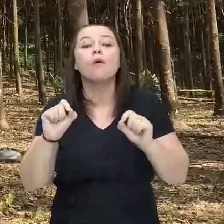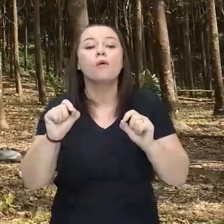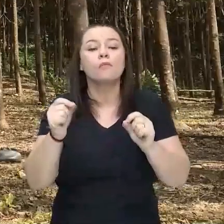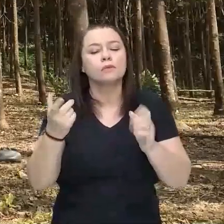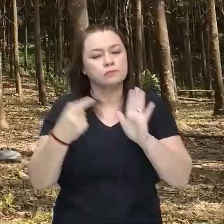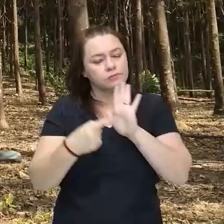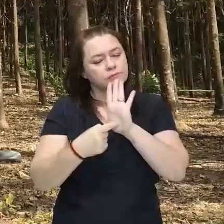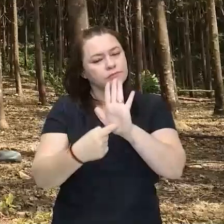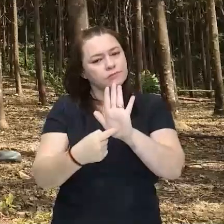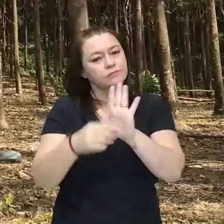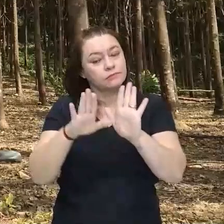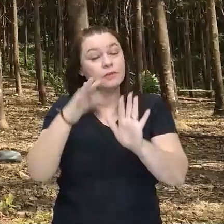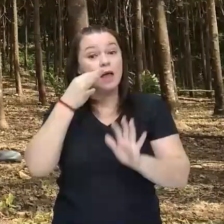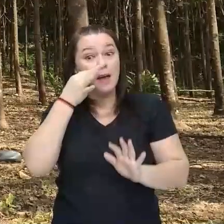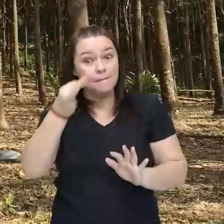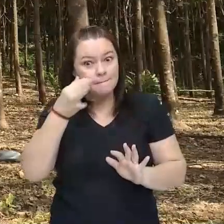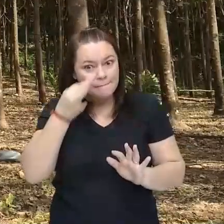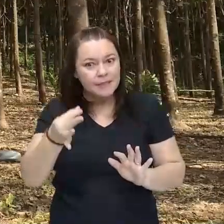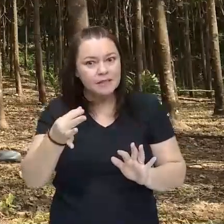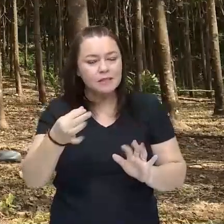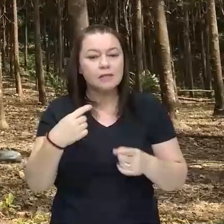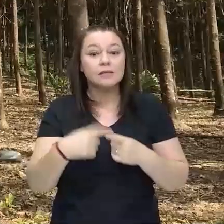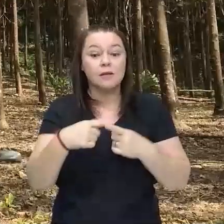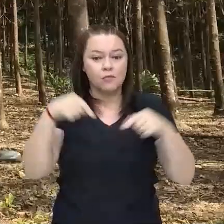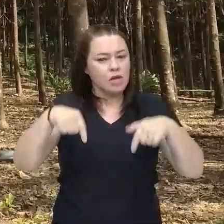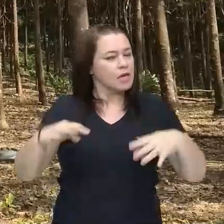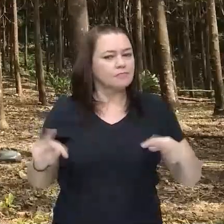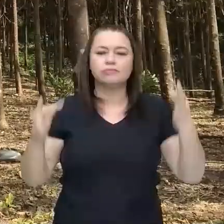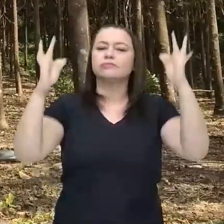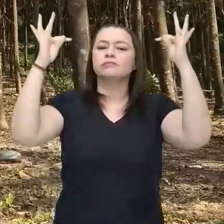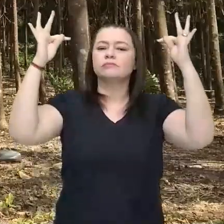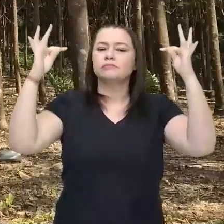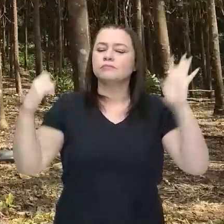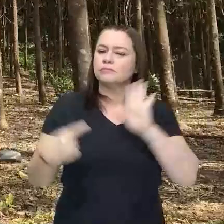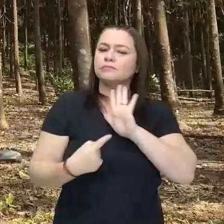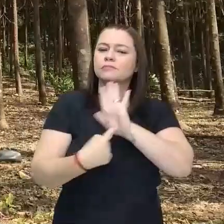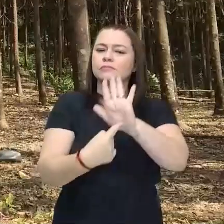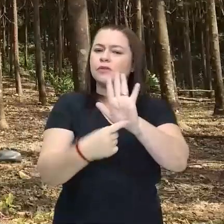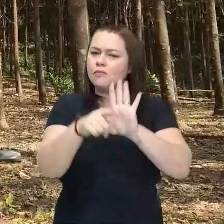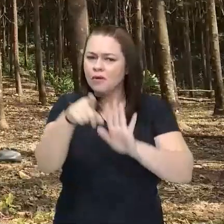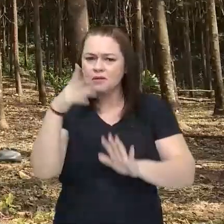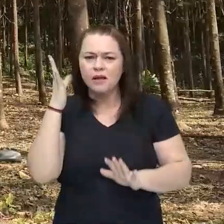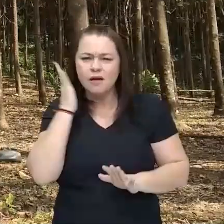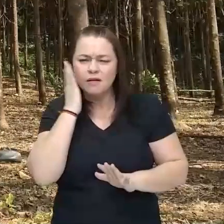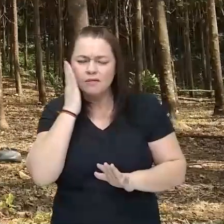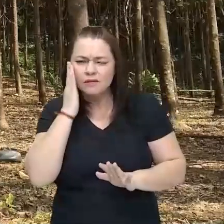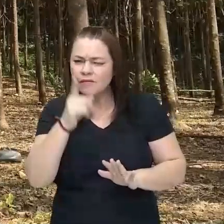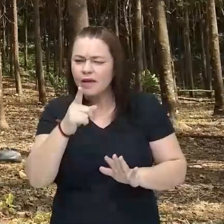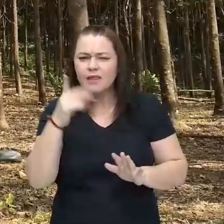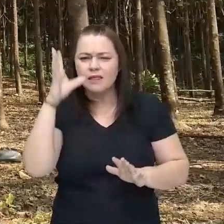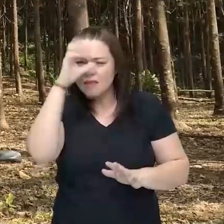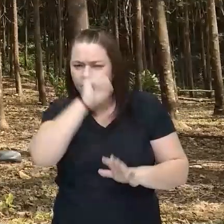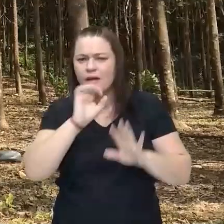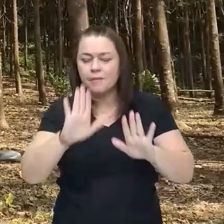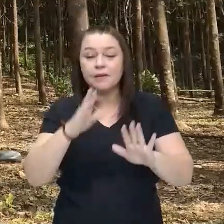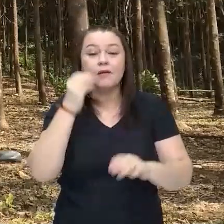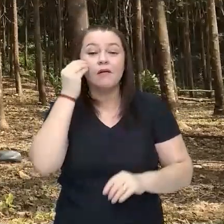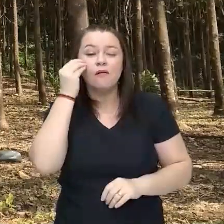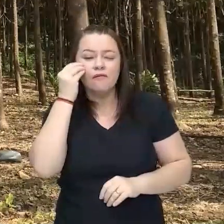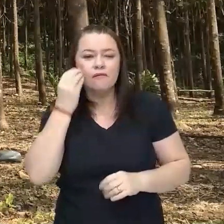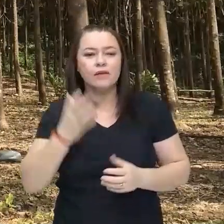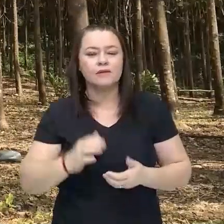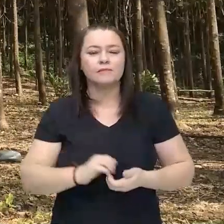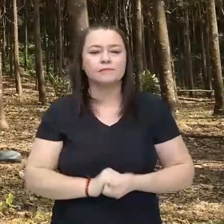ele fez, rapaz? Presta atenção agora, porque aqui é muita tecnologia. Aqui o negócio é tecnologia na hora. Olha só que vai aparecer aí na